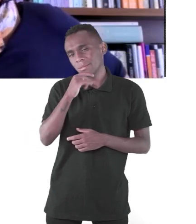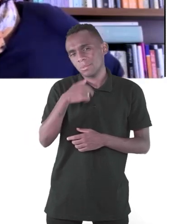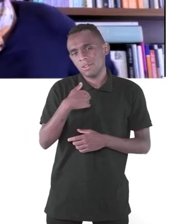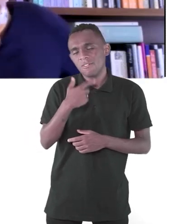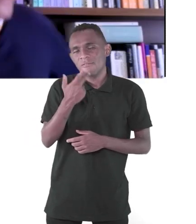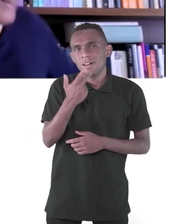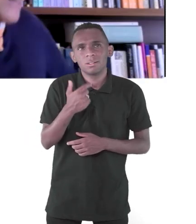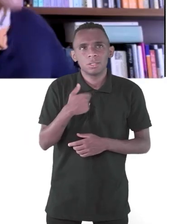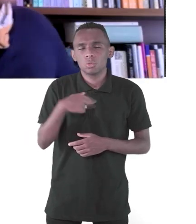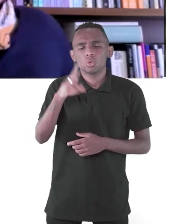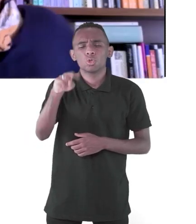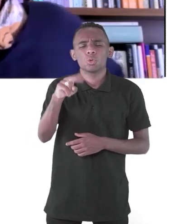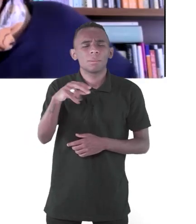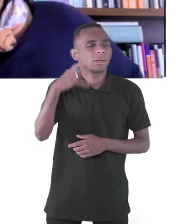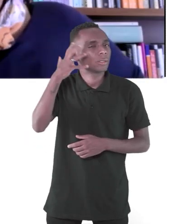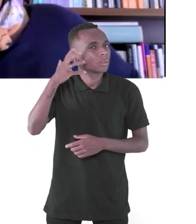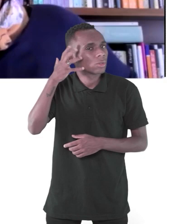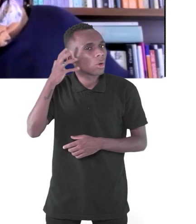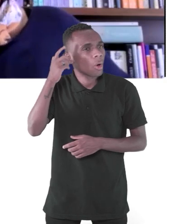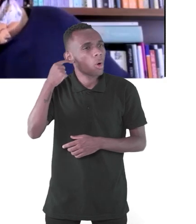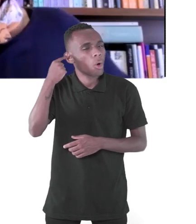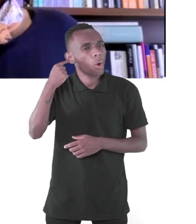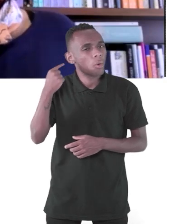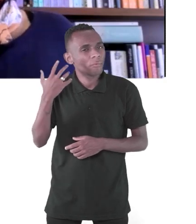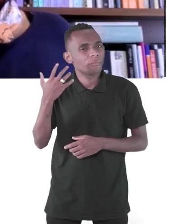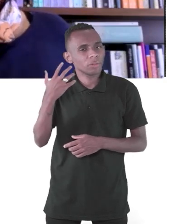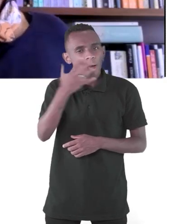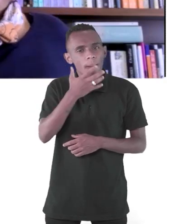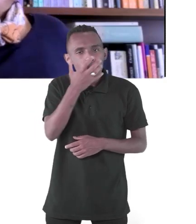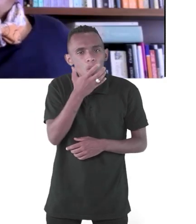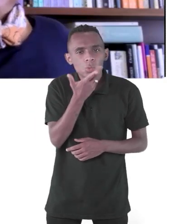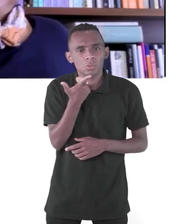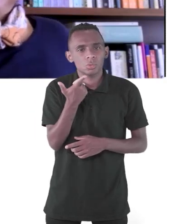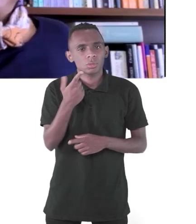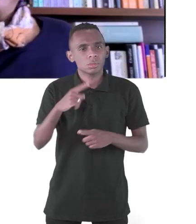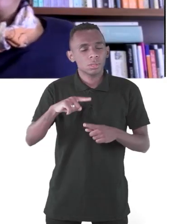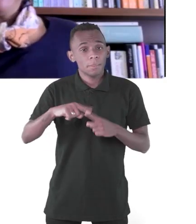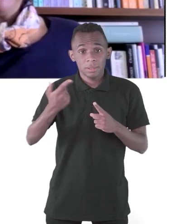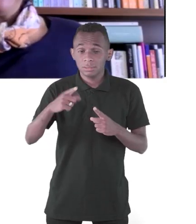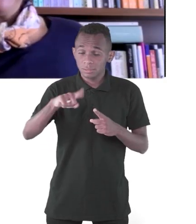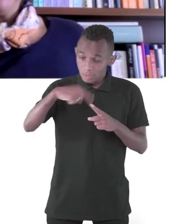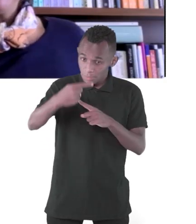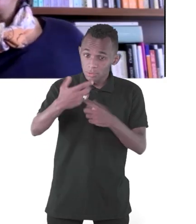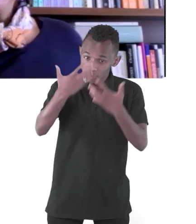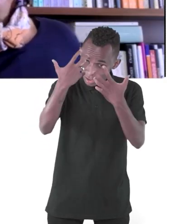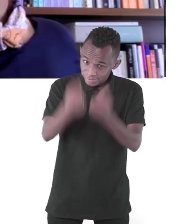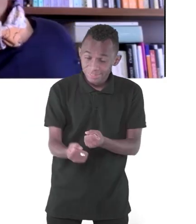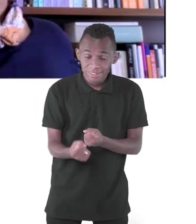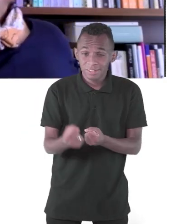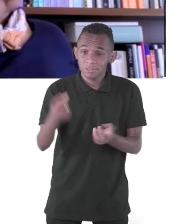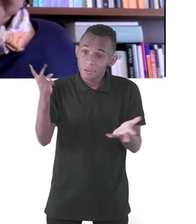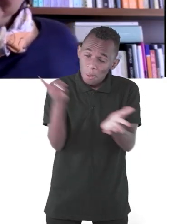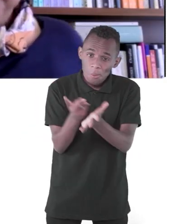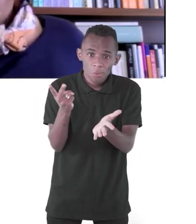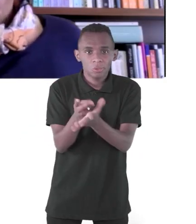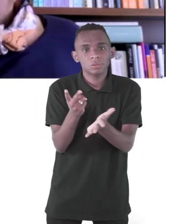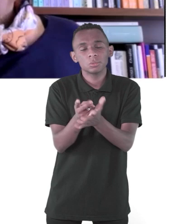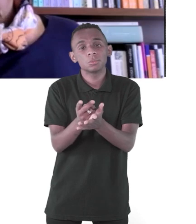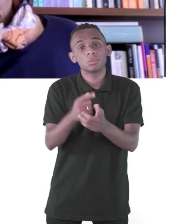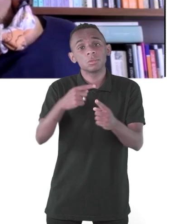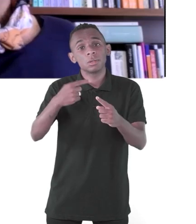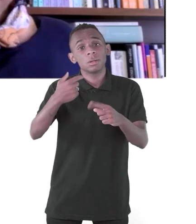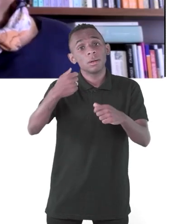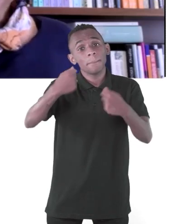Aí acabou, apaixono. Essa coisa de você se permitir ser